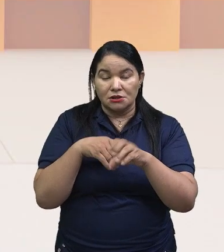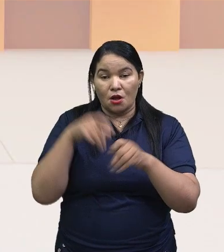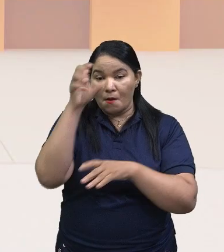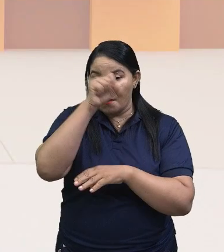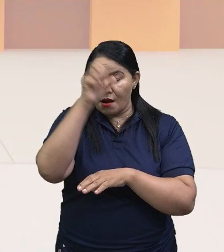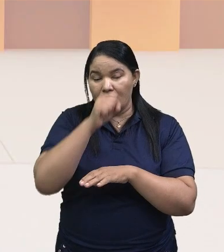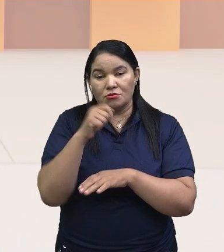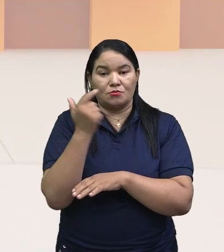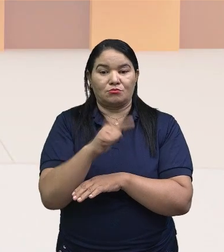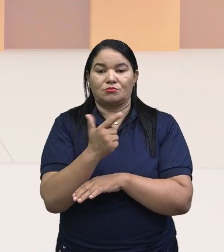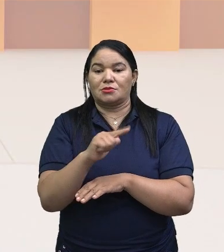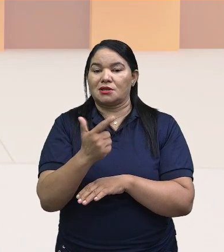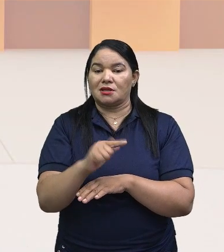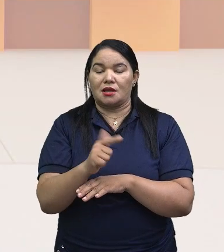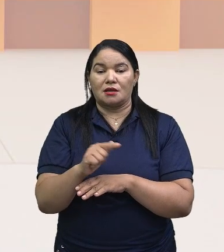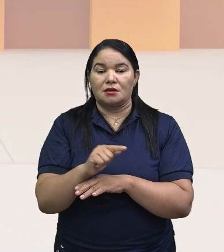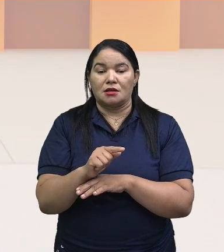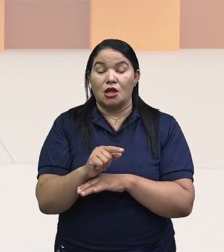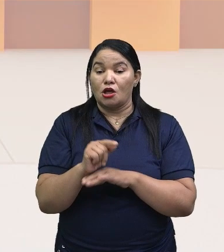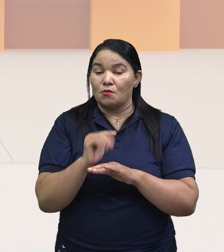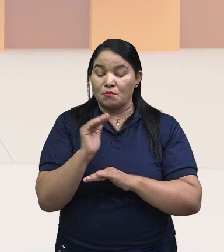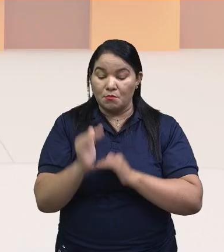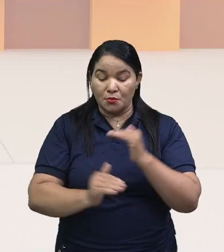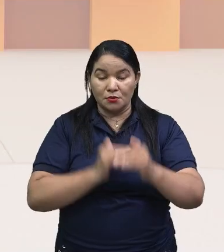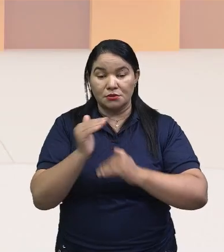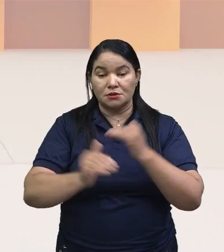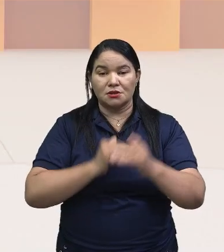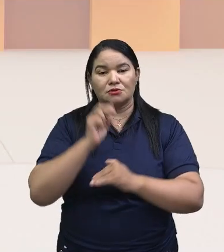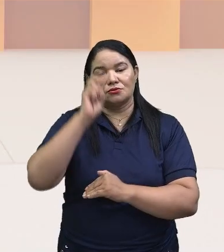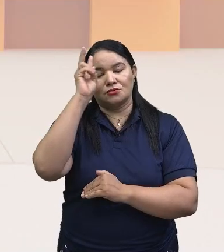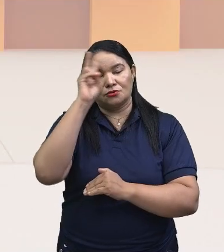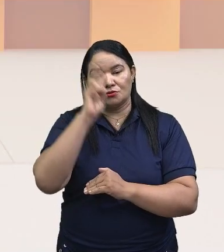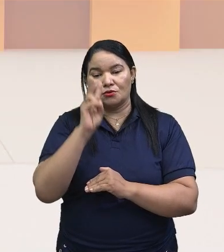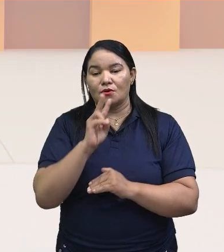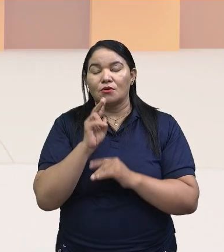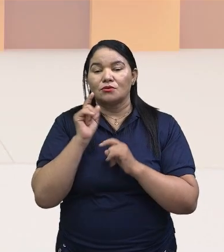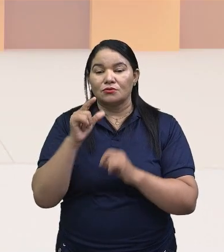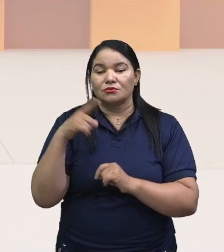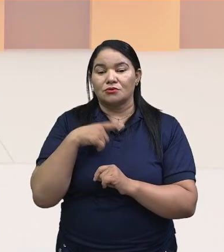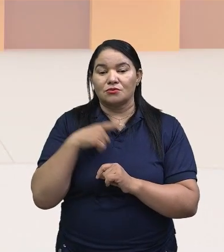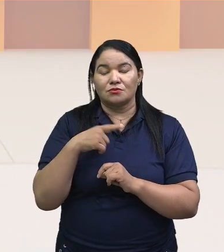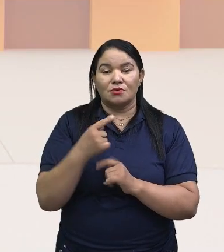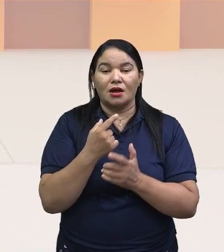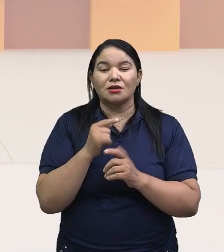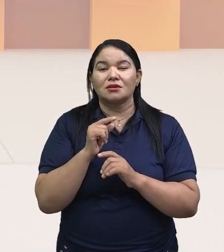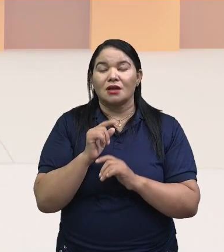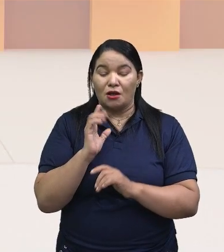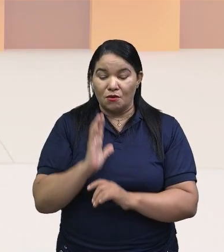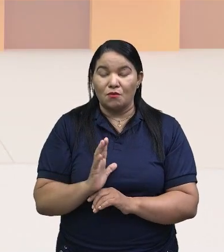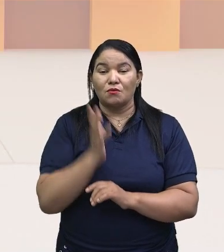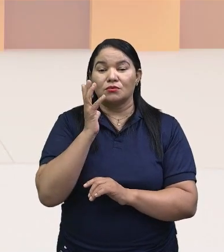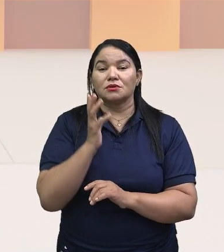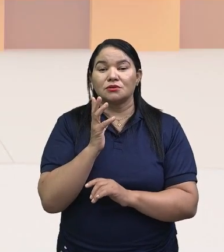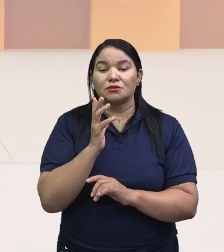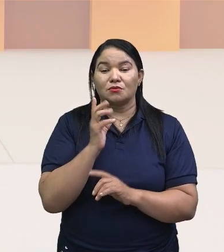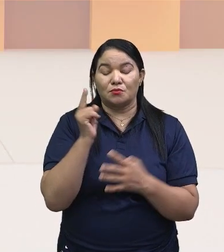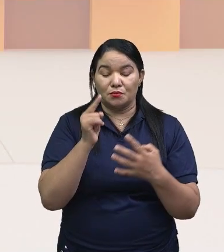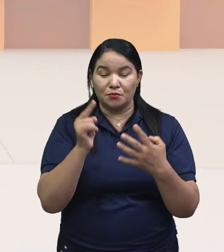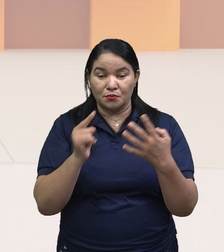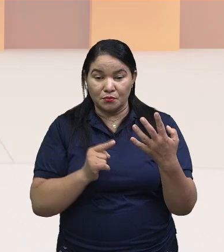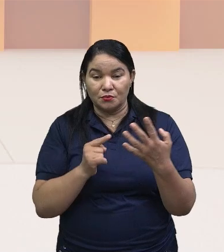educação. Então, todo esse processo histórico, ele acabou desencadeando uma série